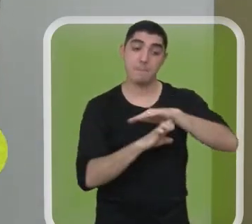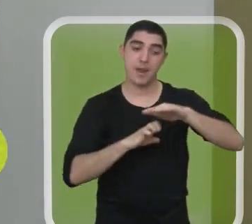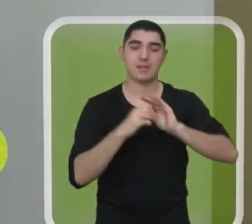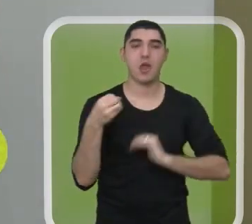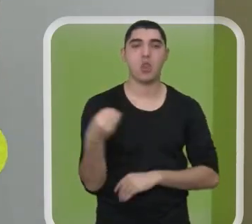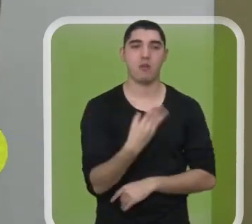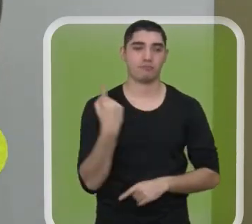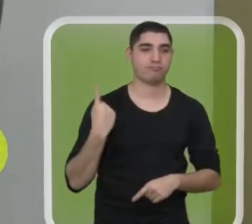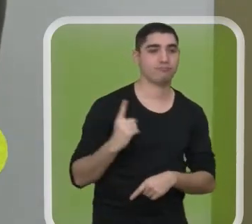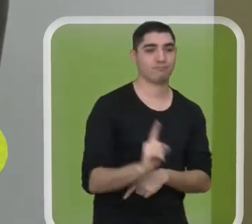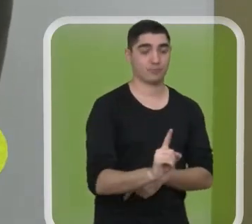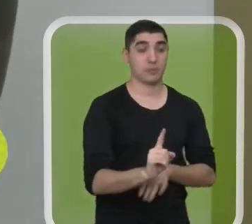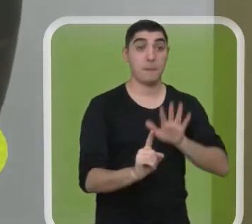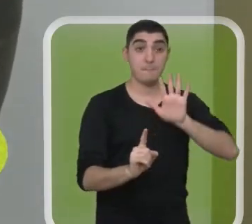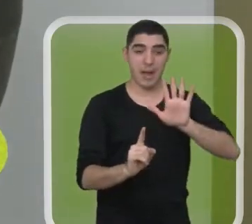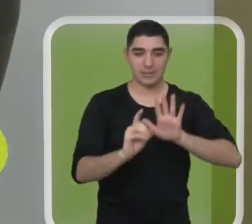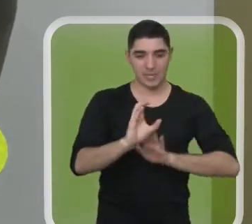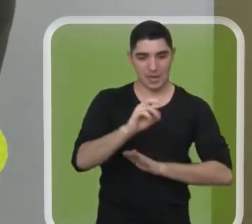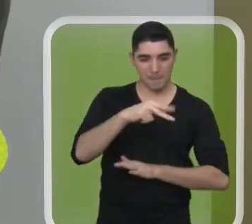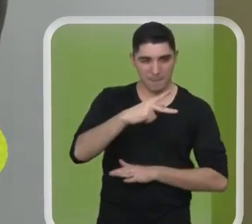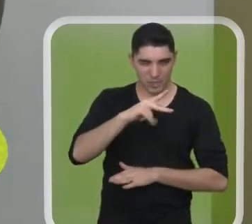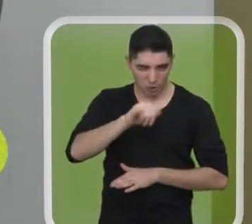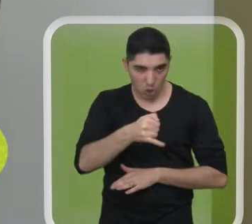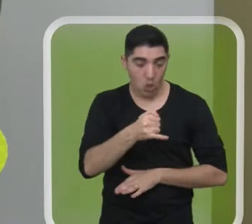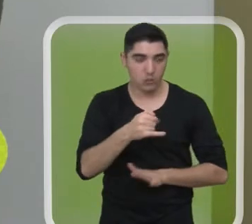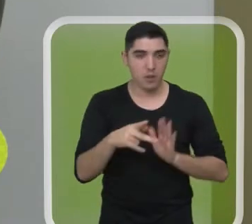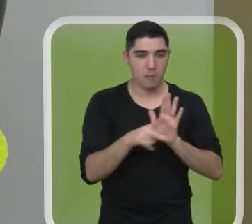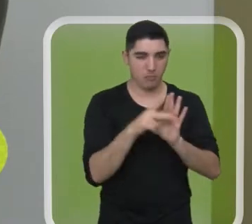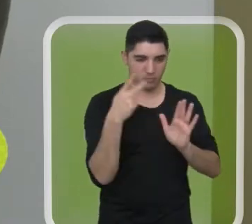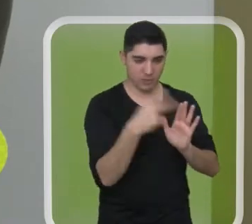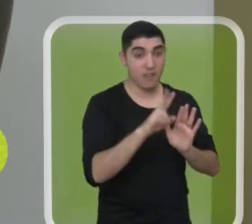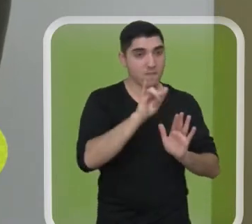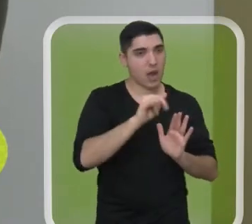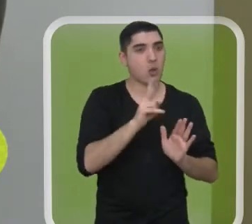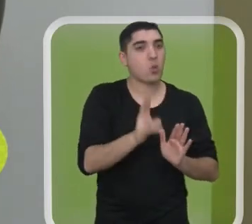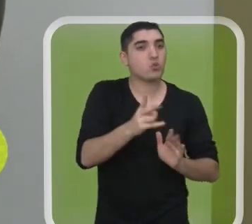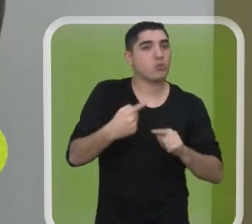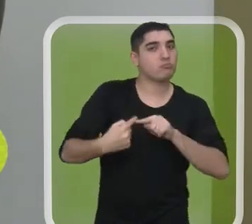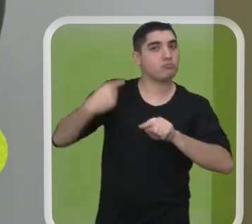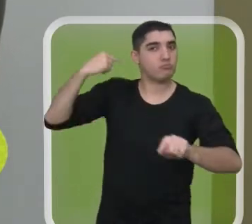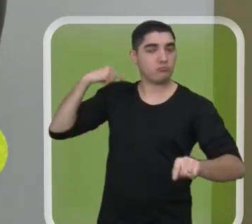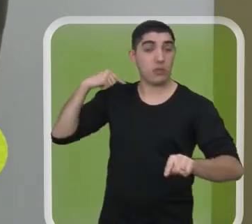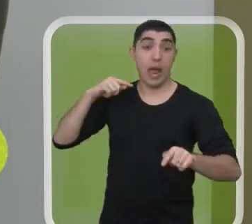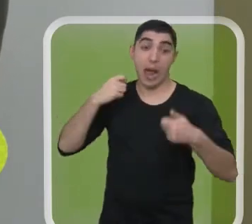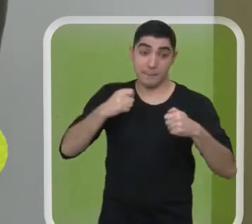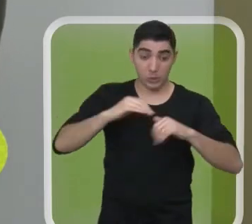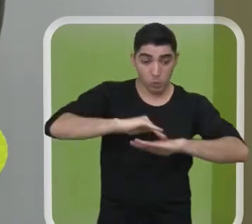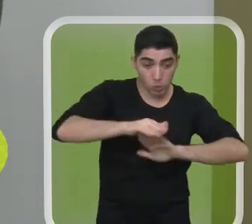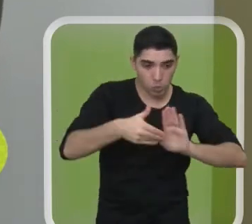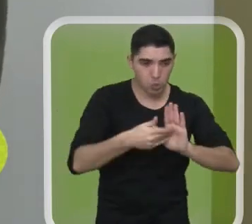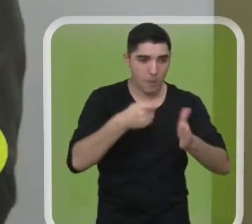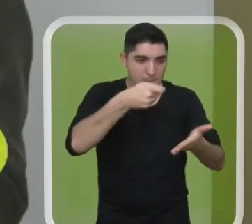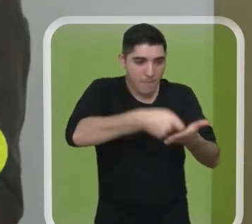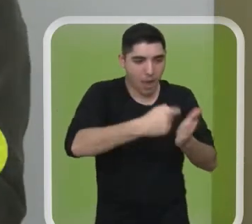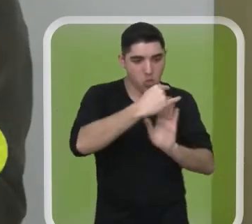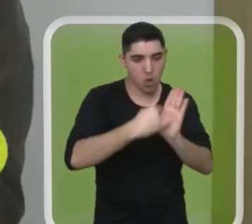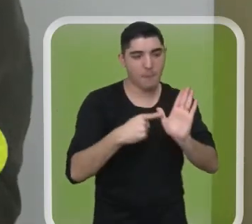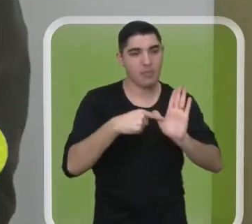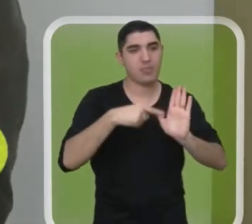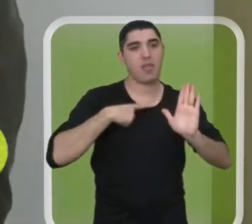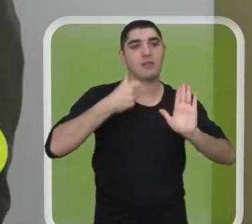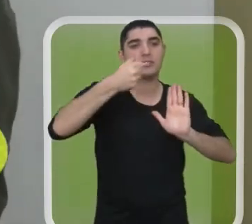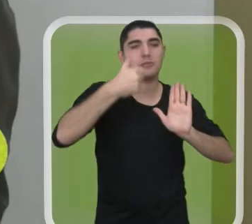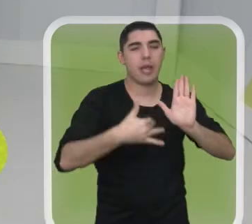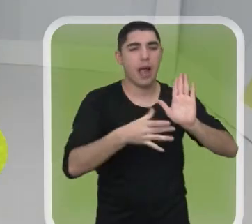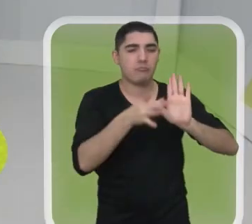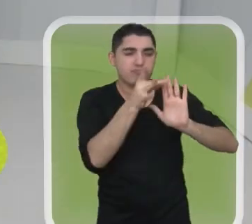mas o plano gerencial, a lei manda que o plano gerencial faça com que ele quite todo esse passivo. E ele não quitando, o que